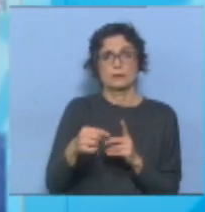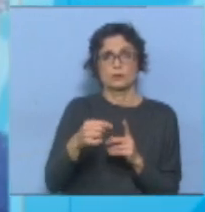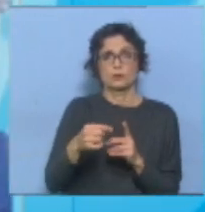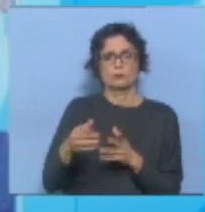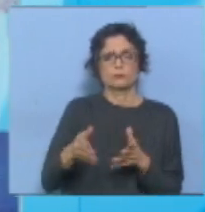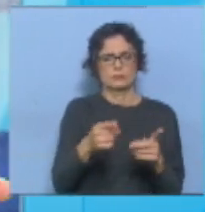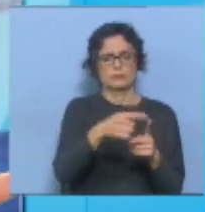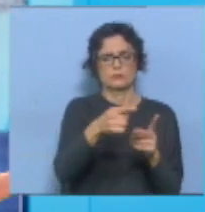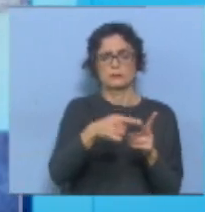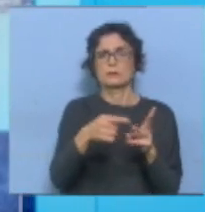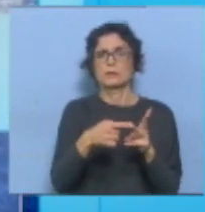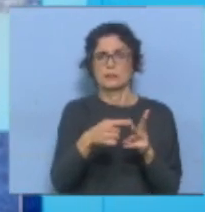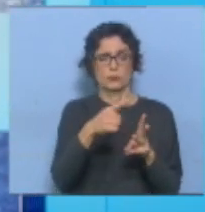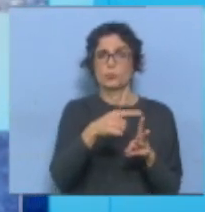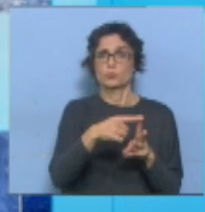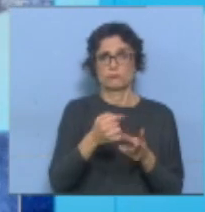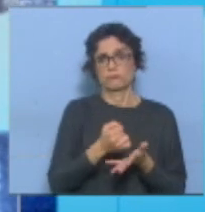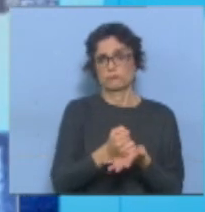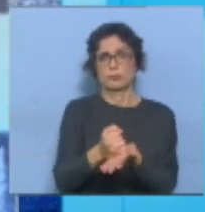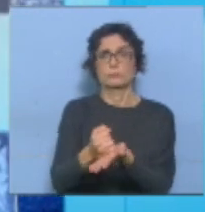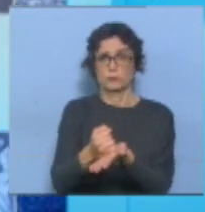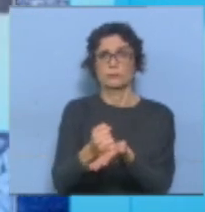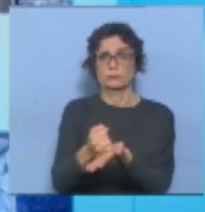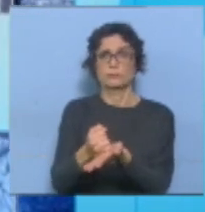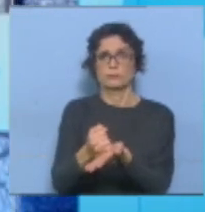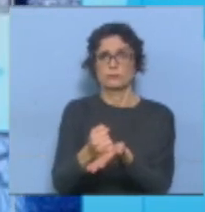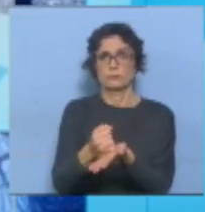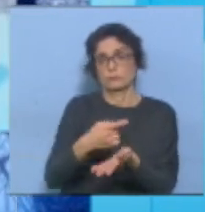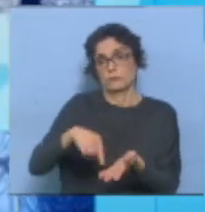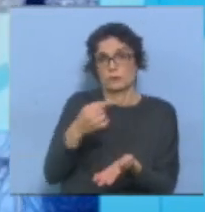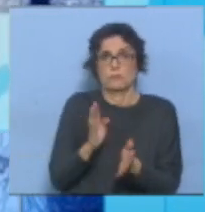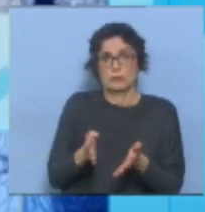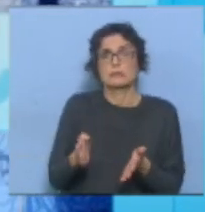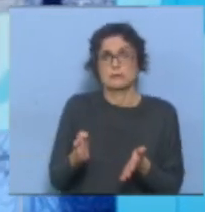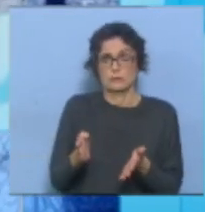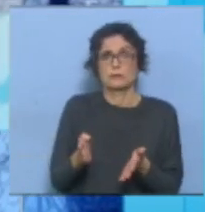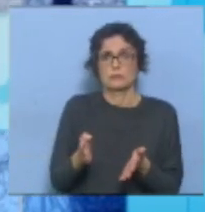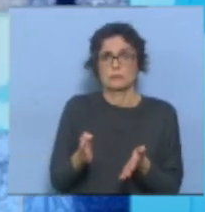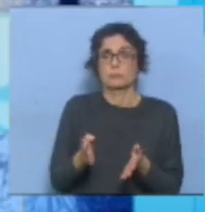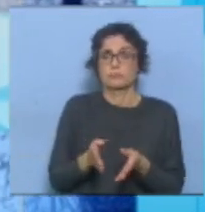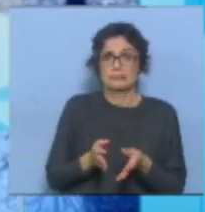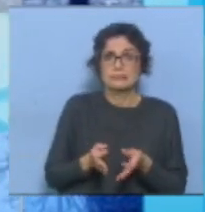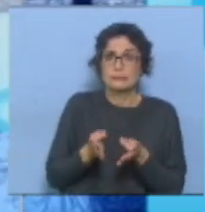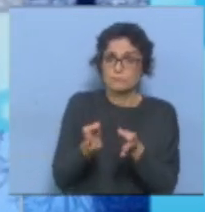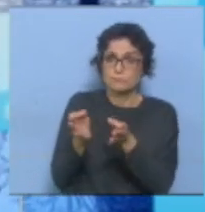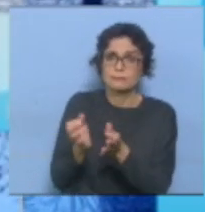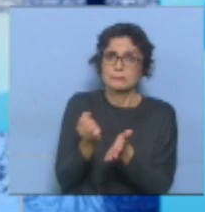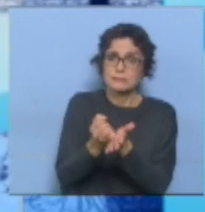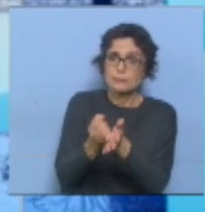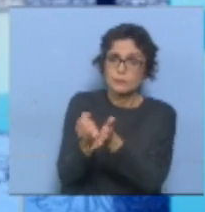linhas. Uma linha que é o assistencialismo, que é necessário. Nós precisamos, por vezes, de dar assistência, dar